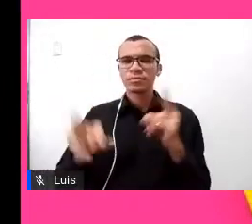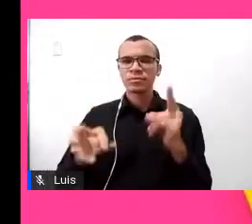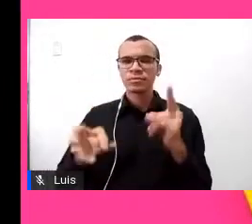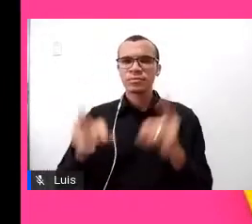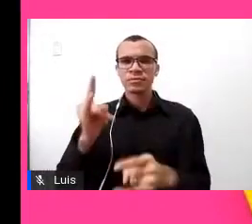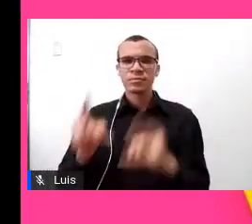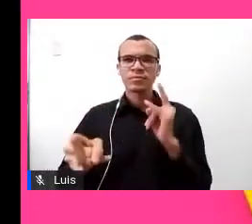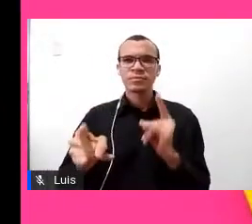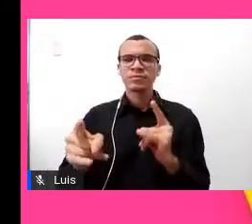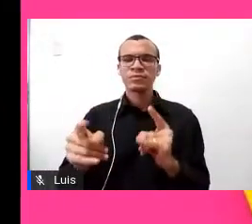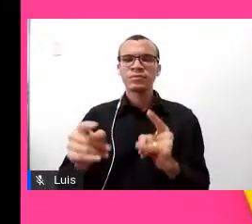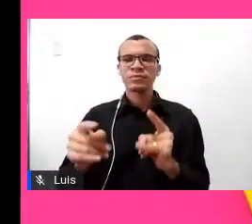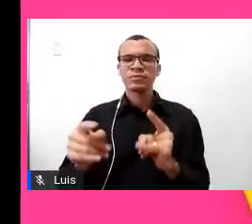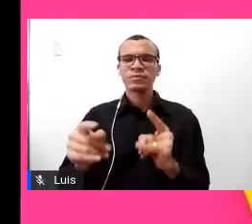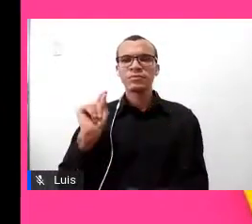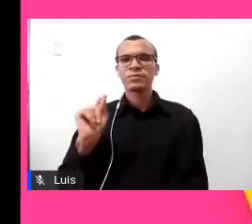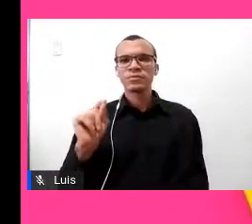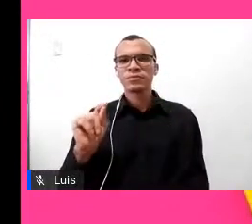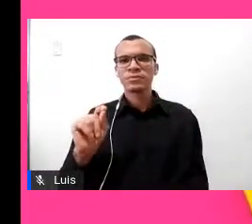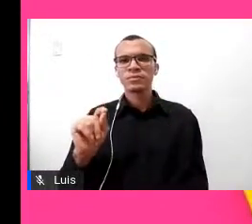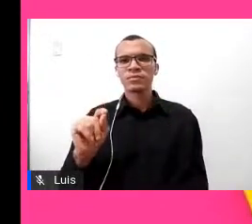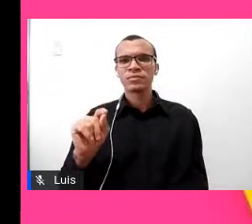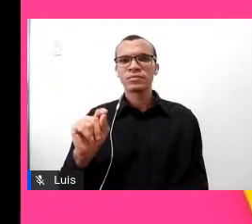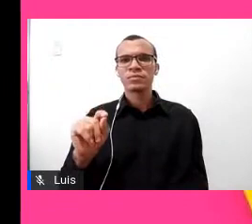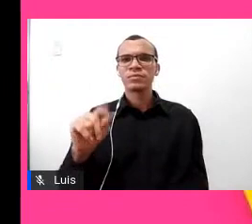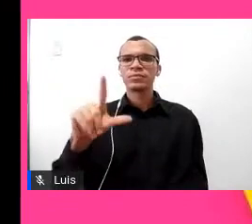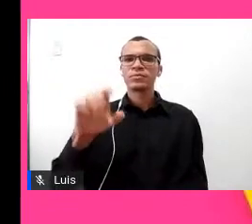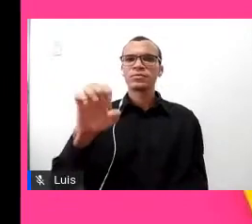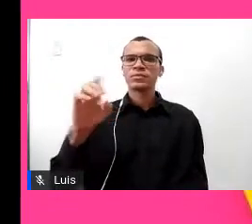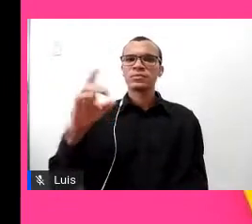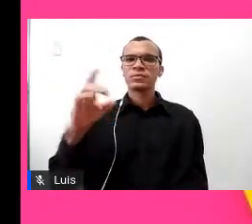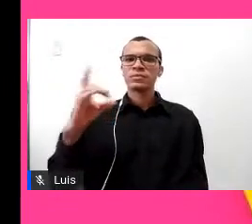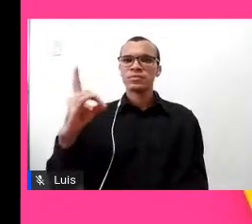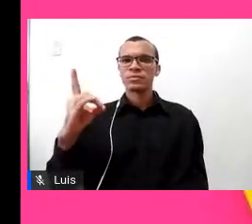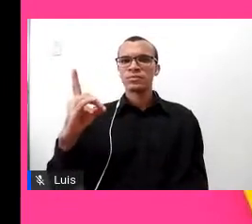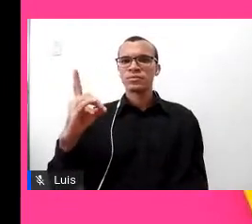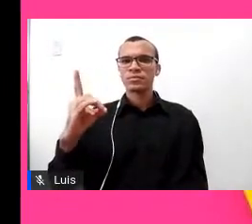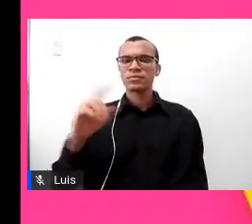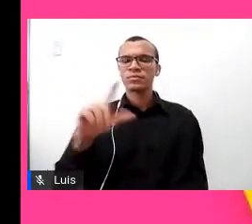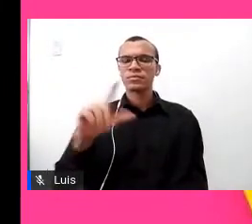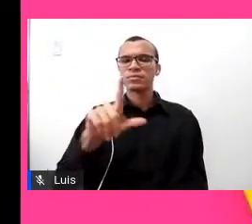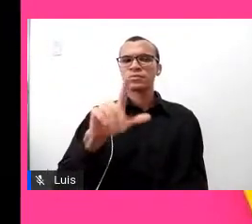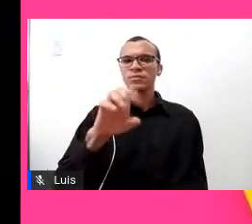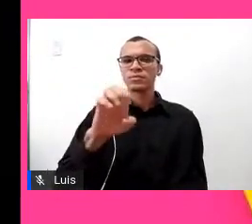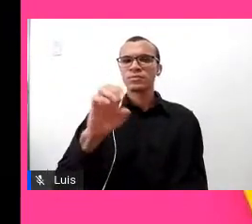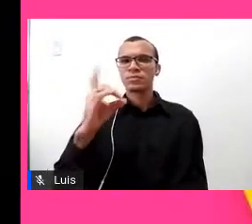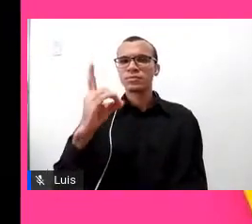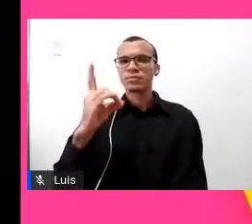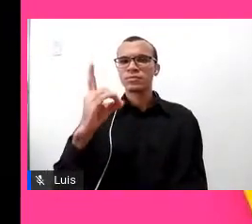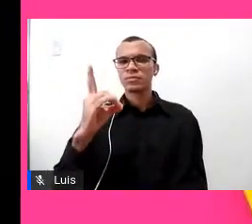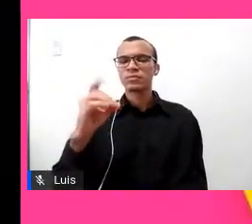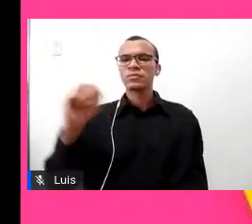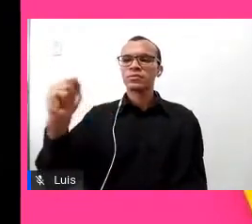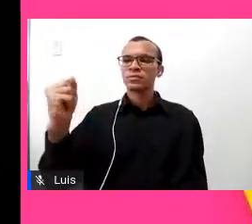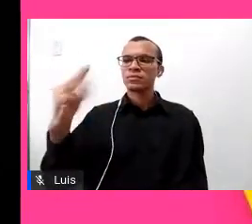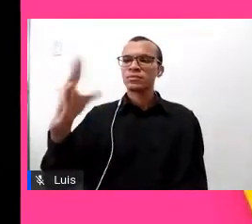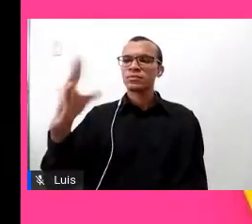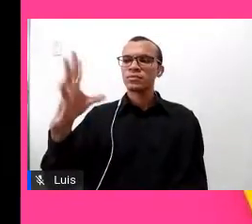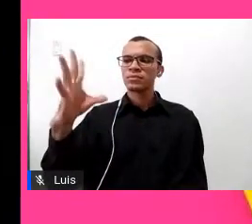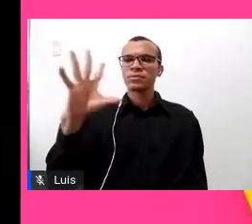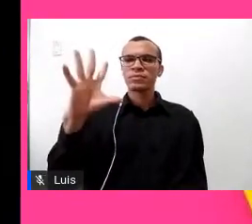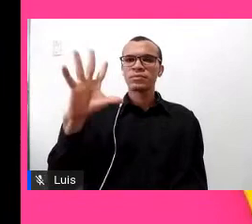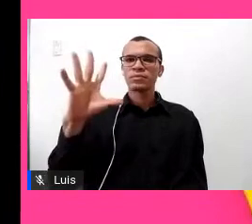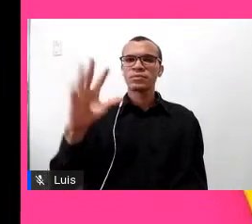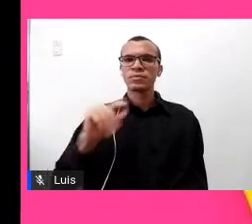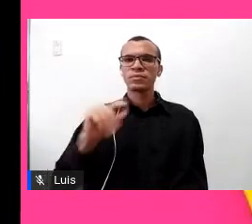que no caso é o próprio LED, né? No caso, o LED é uma luz, é um diodo